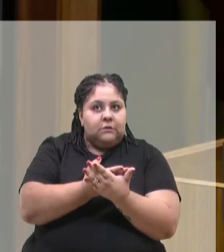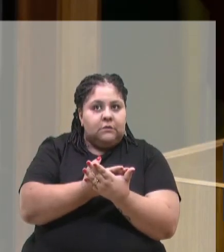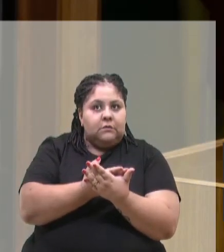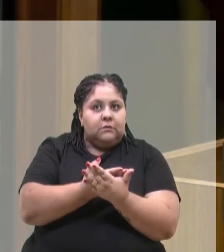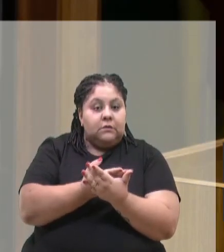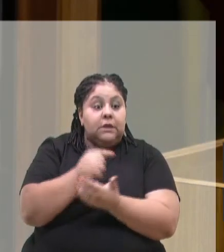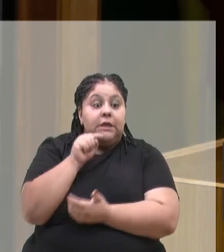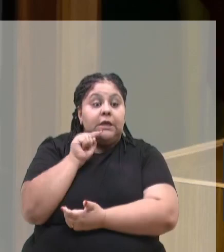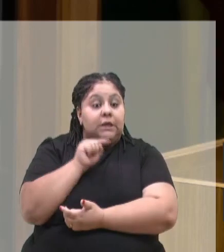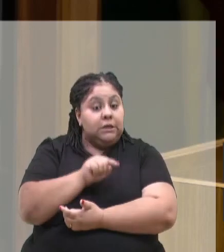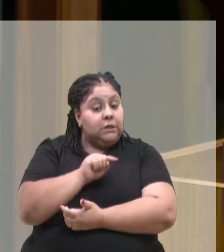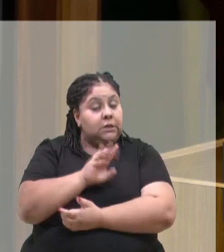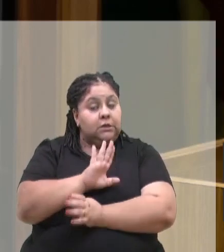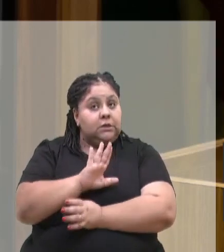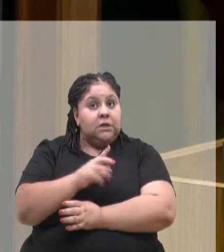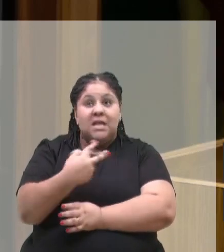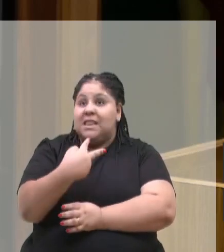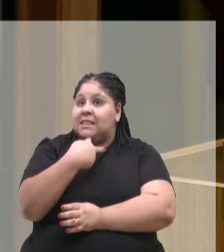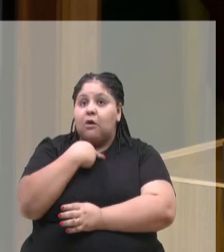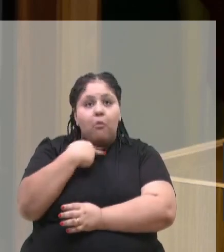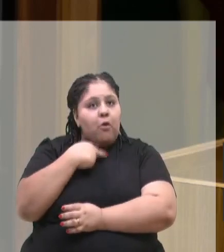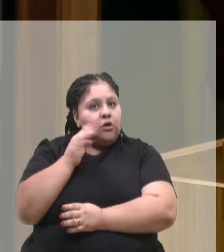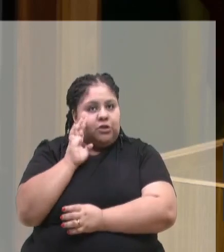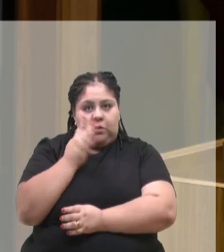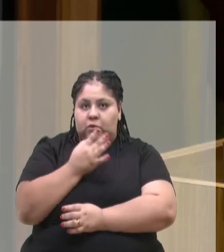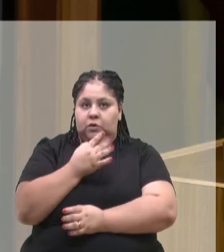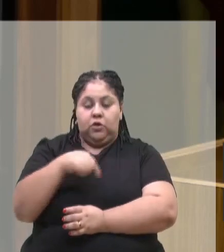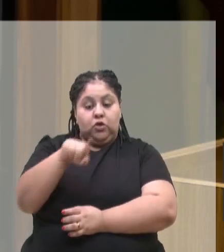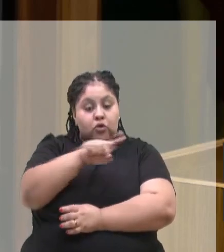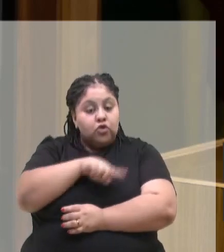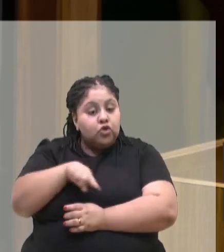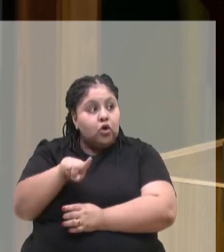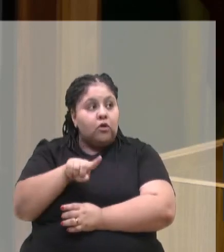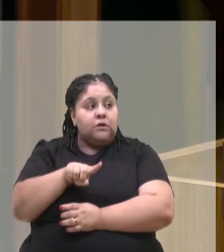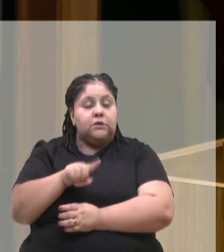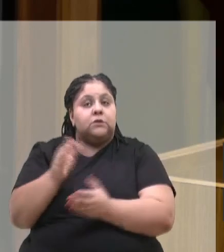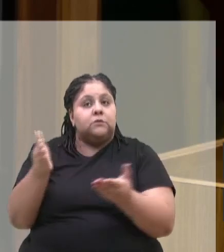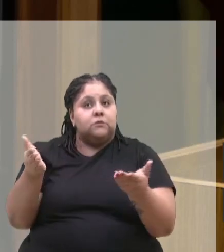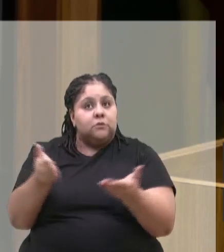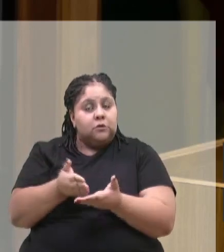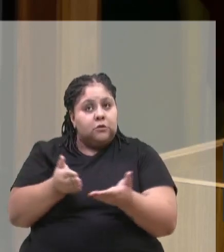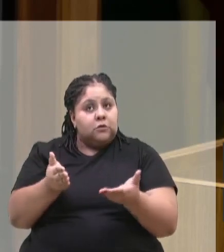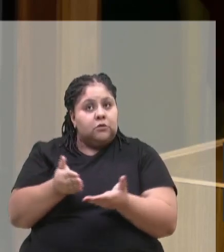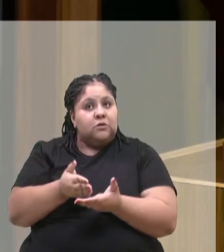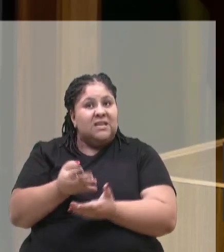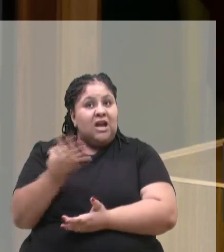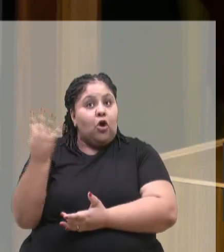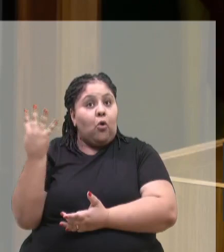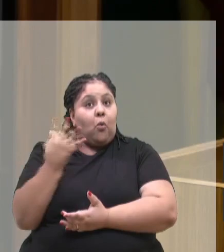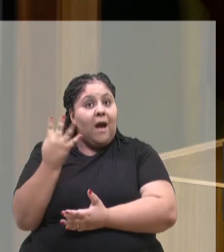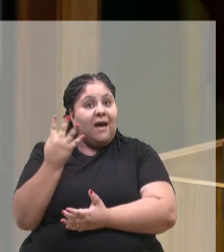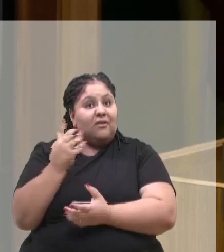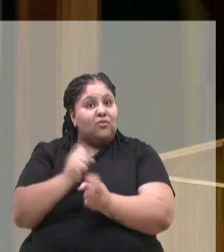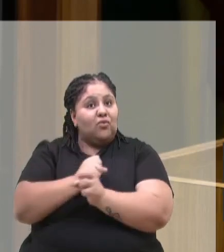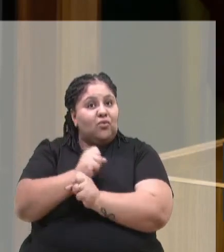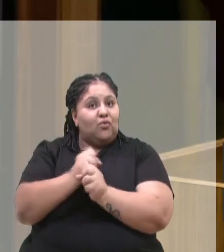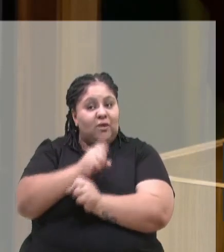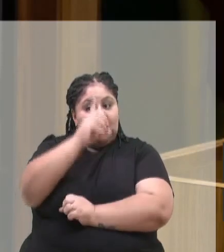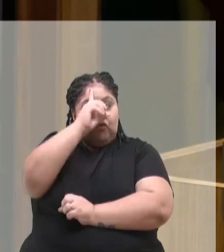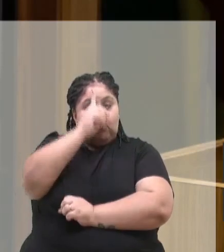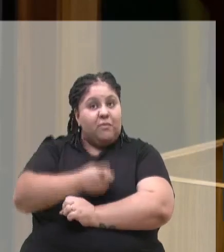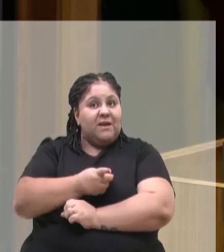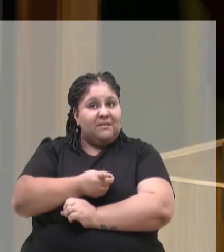E isso não pode acontecer. Nós estamos no 4º ano do